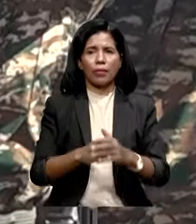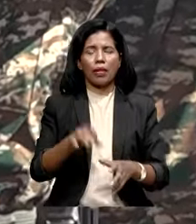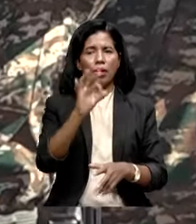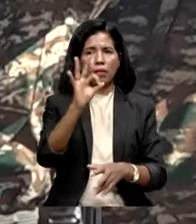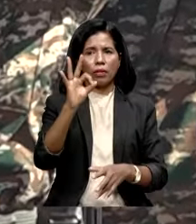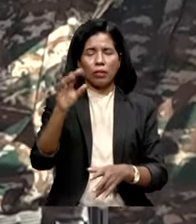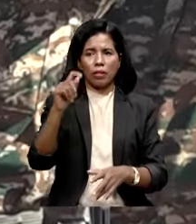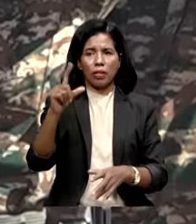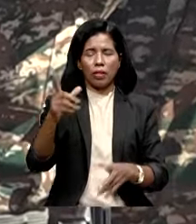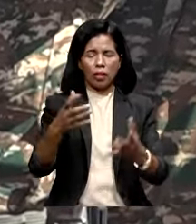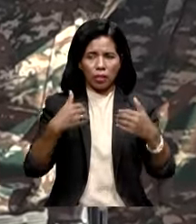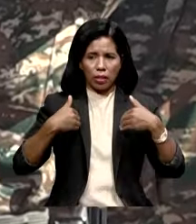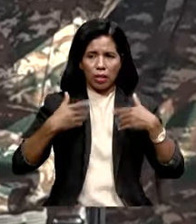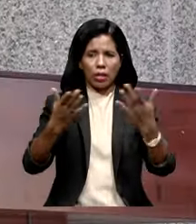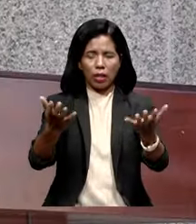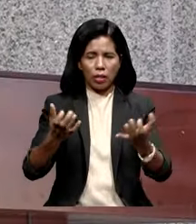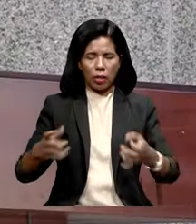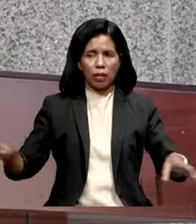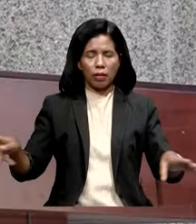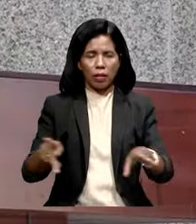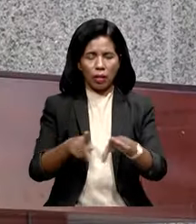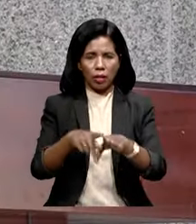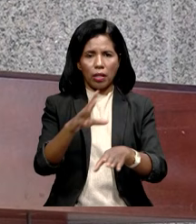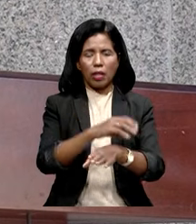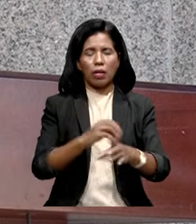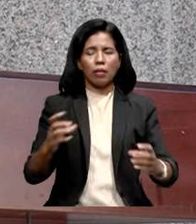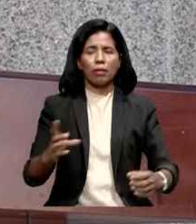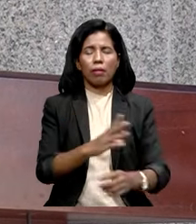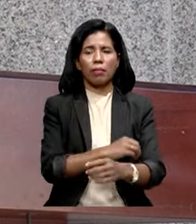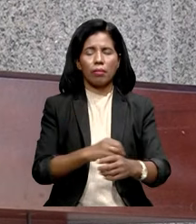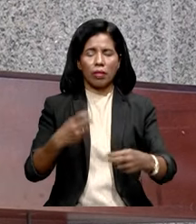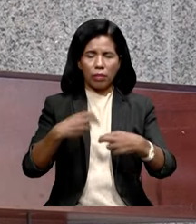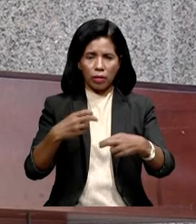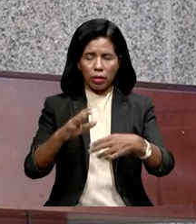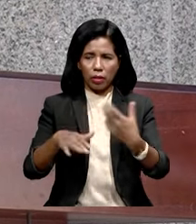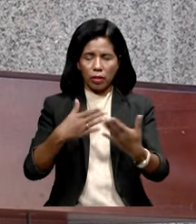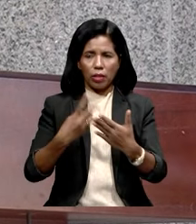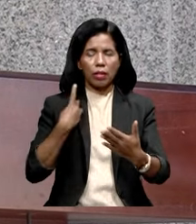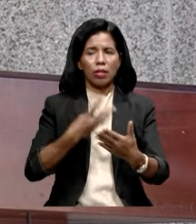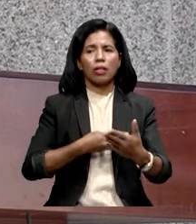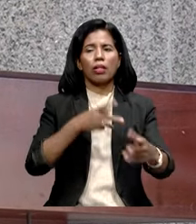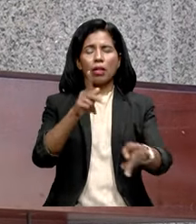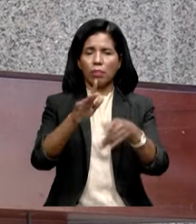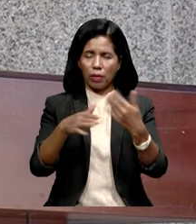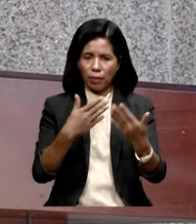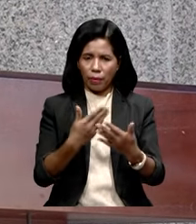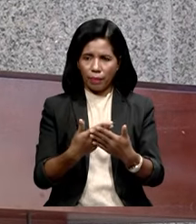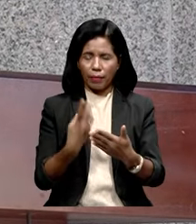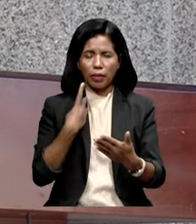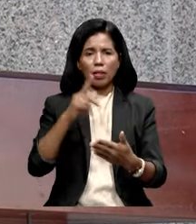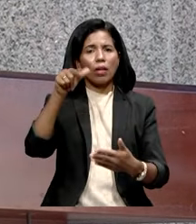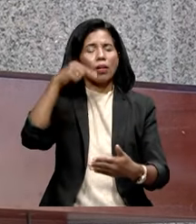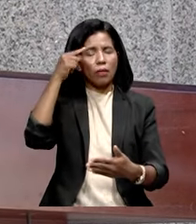a vontade a tola parte e a solução para desafio outro, nebe itane a sociedade, itane a